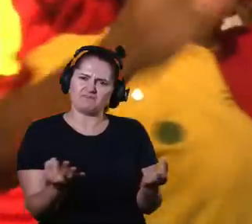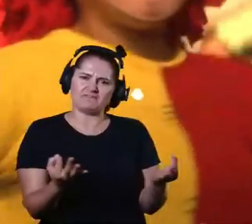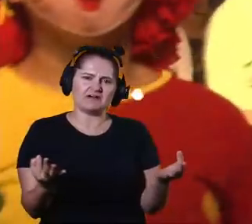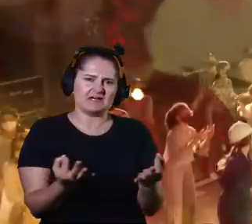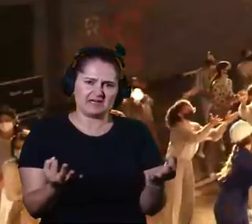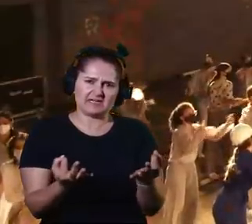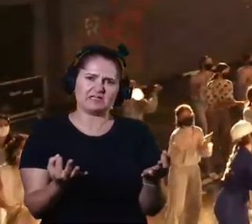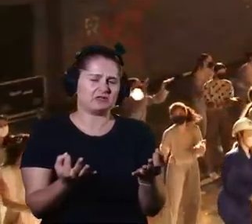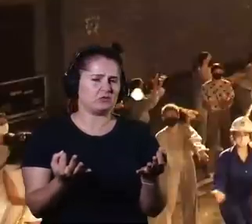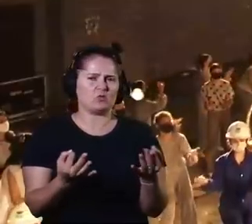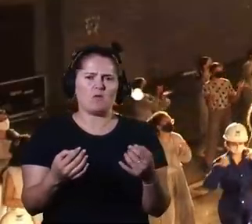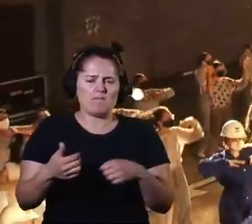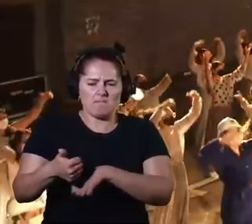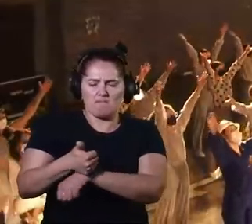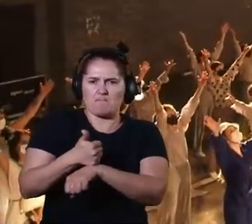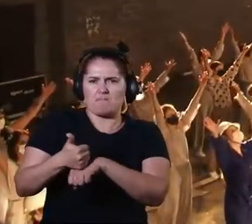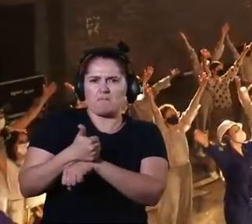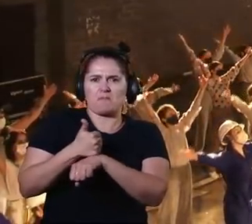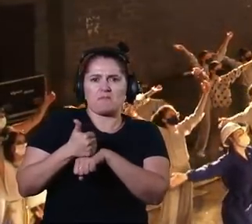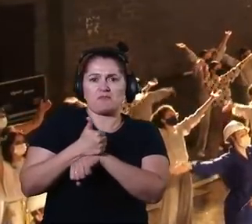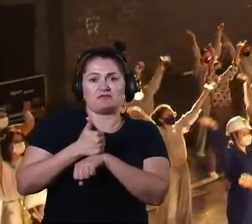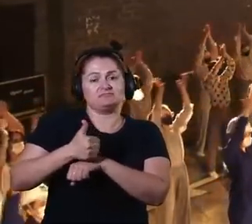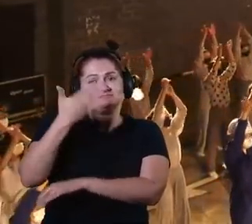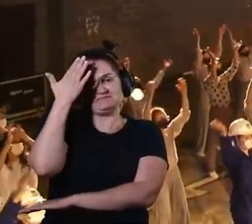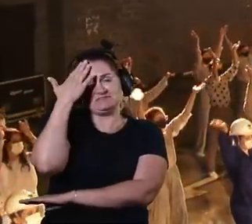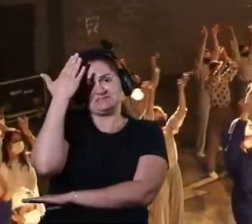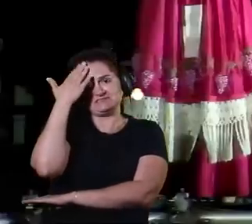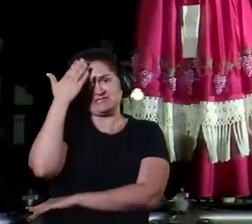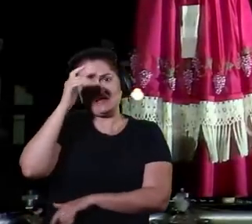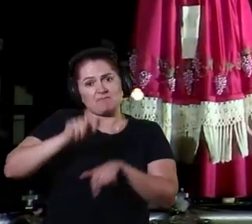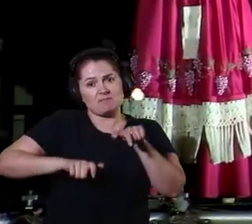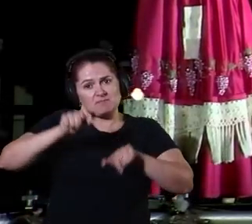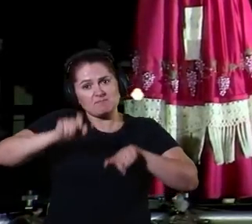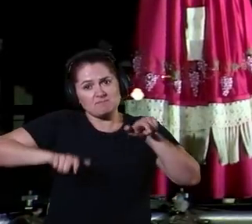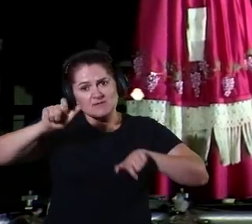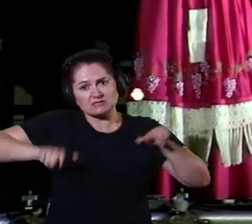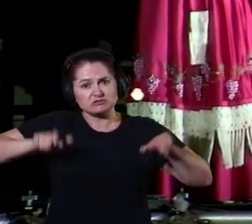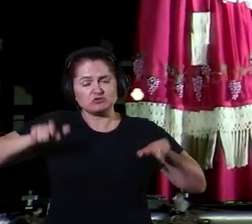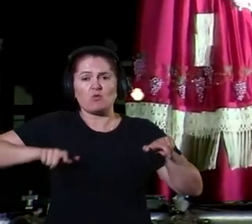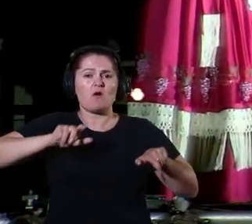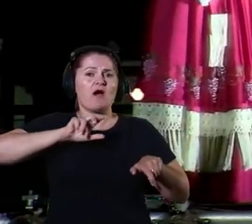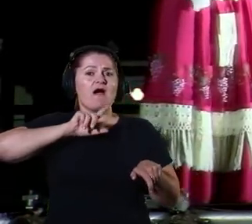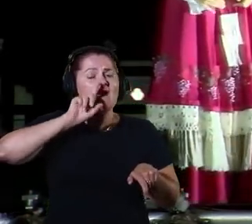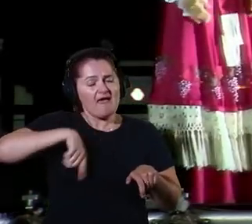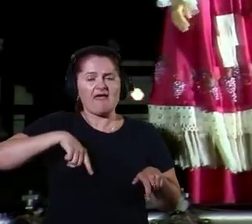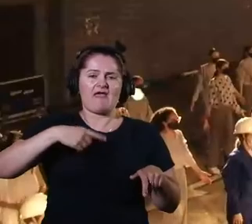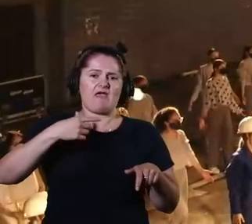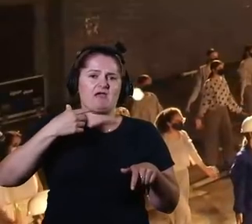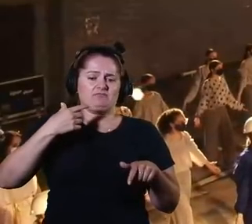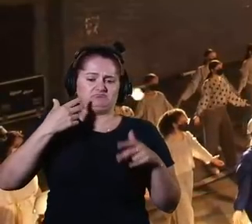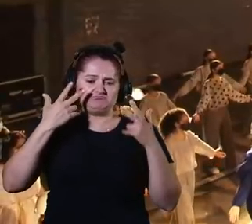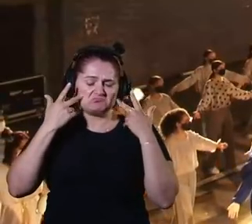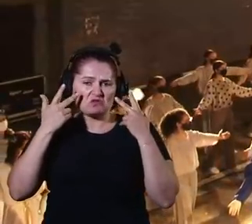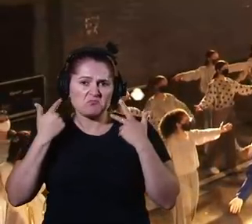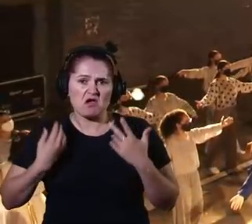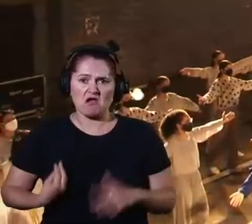de alto profissionalismo. A gente sabe que são pessoas do dia a dia, não digo amadores porque parece dizer desprezar,